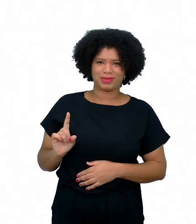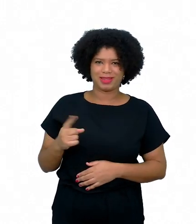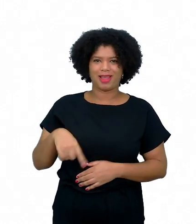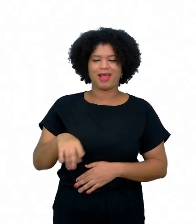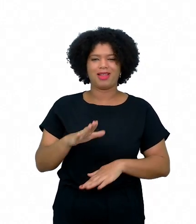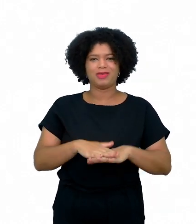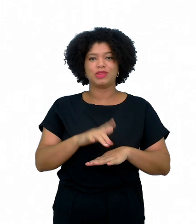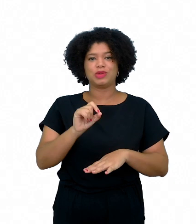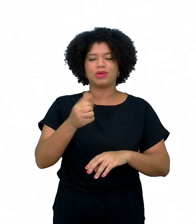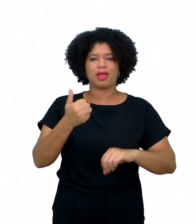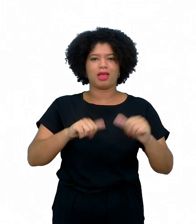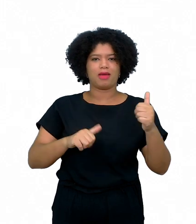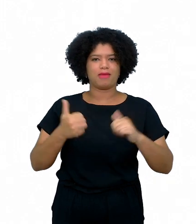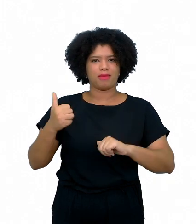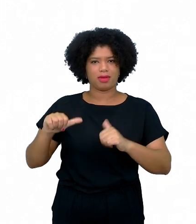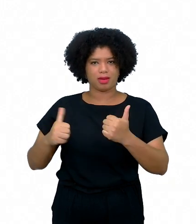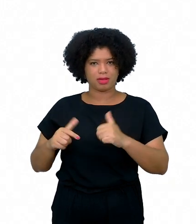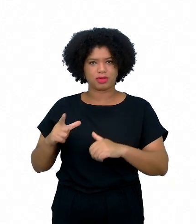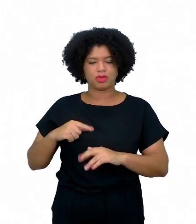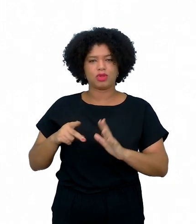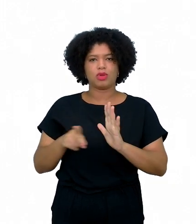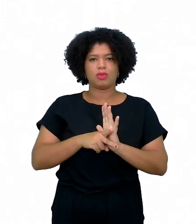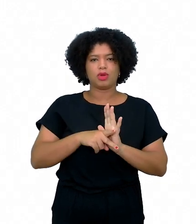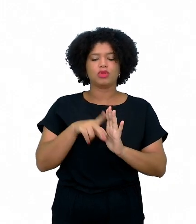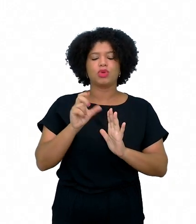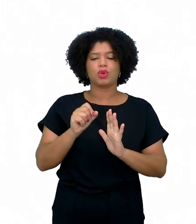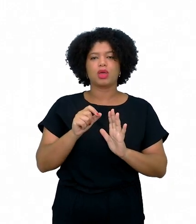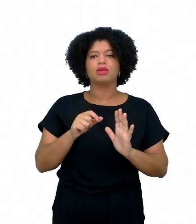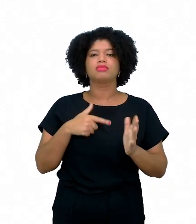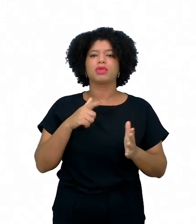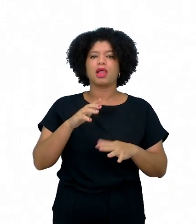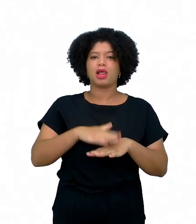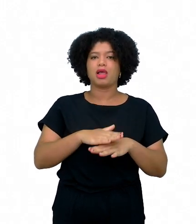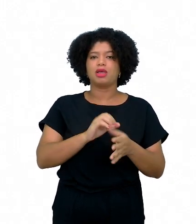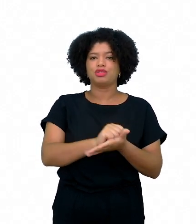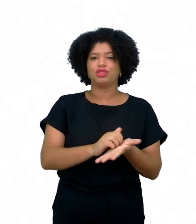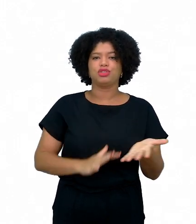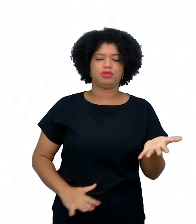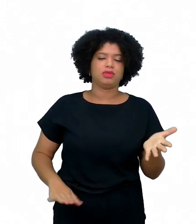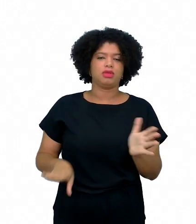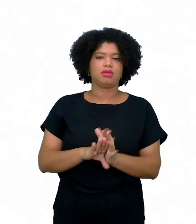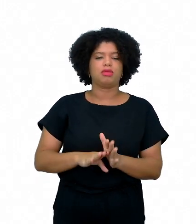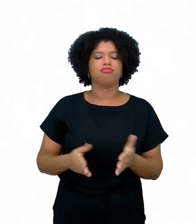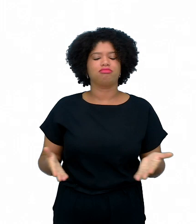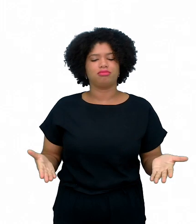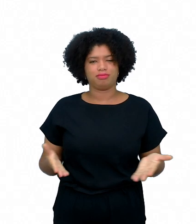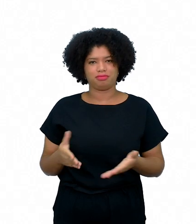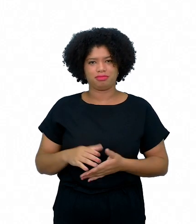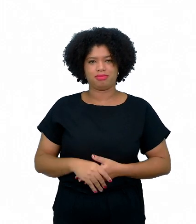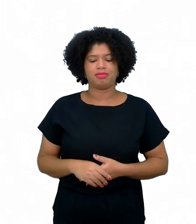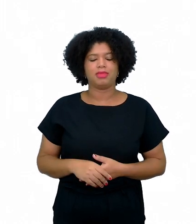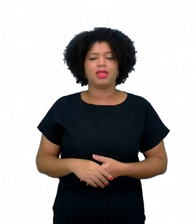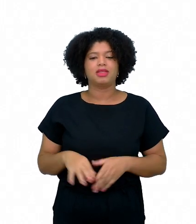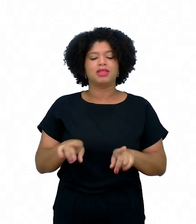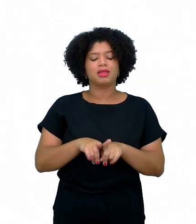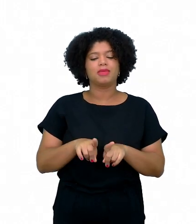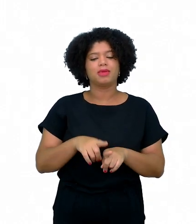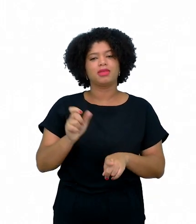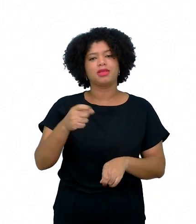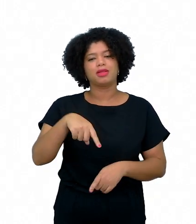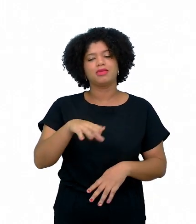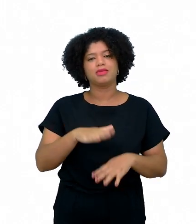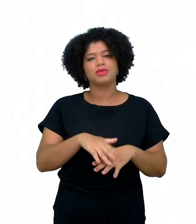fazendo avaliações do trabalho que eles foram desempenhando até ali. E eles vão fazer uma